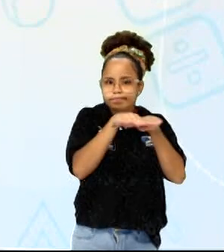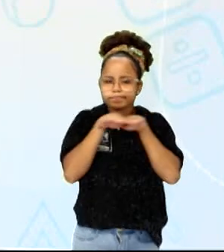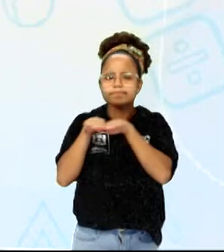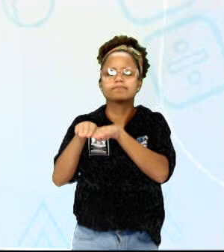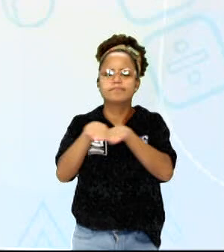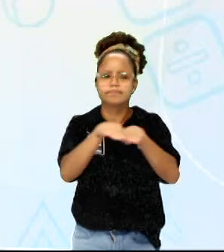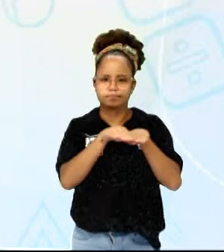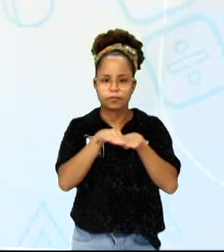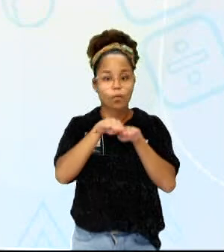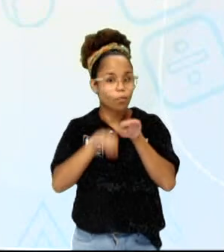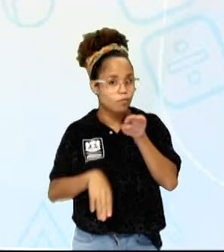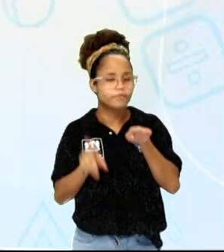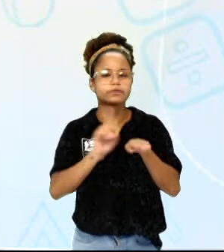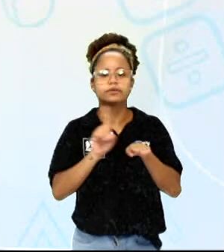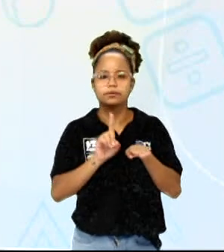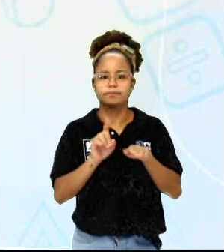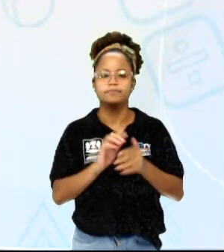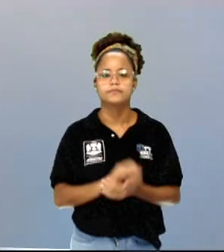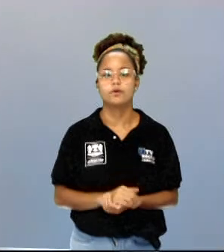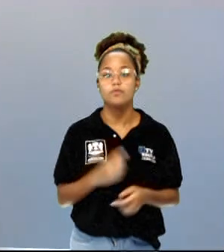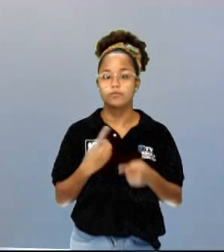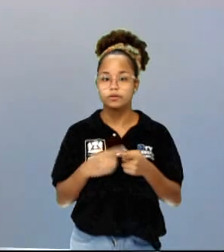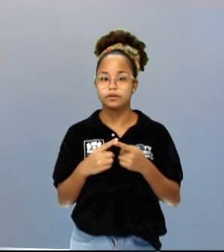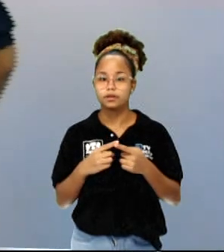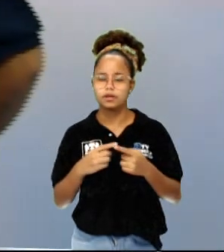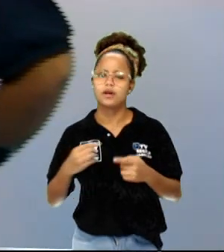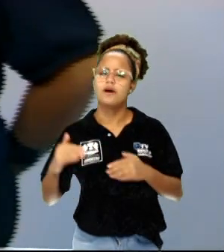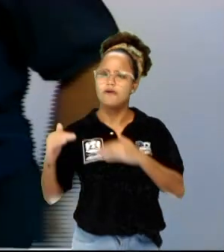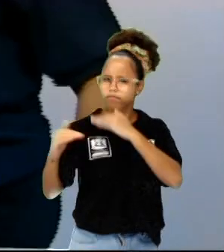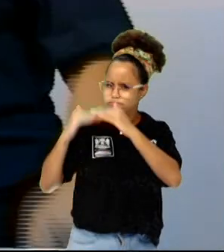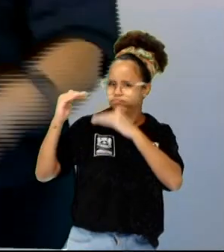se aplicarem a fases diferentes da vida.